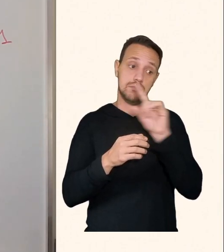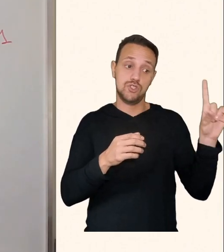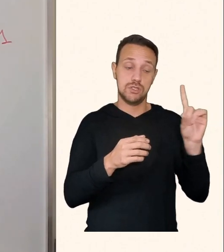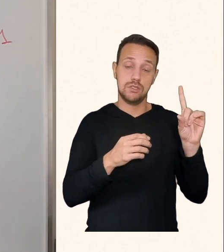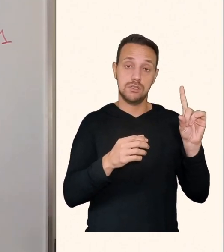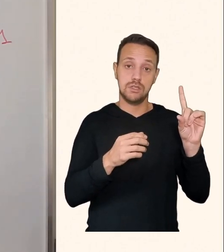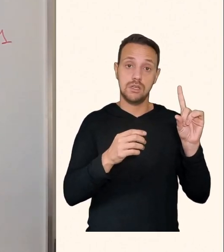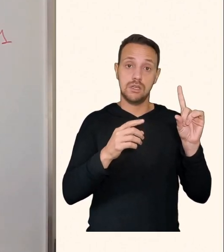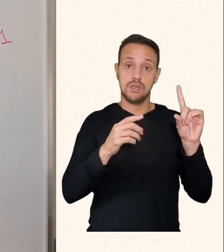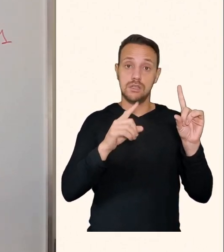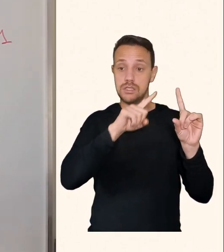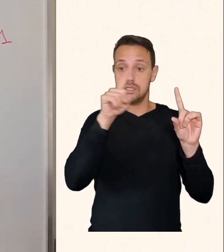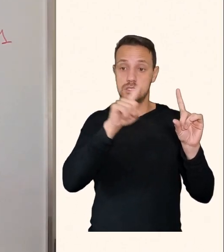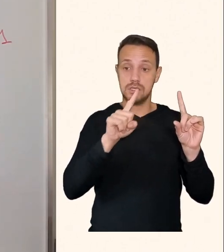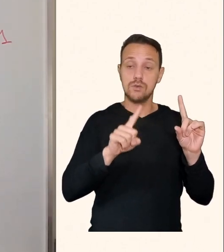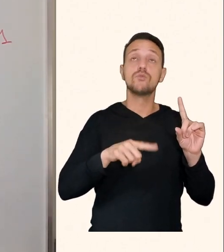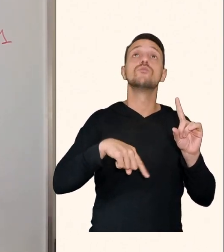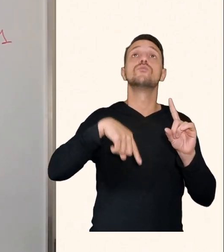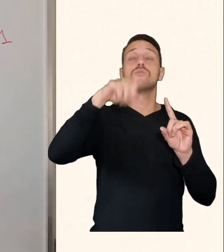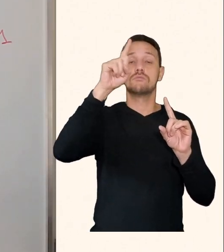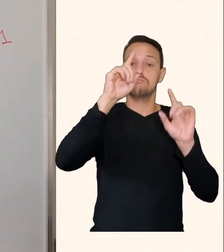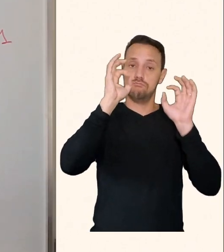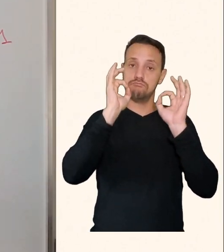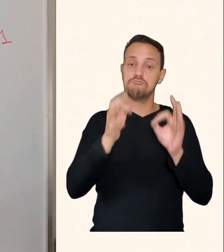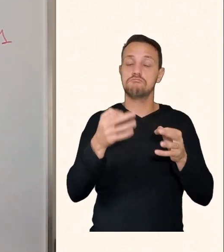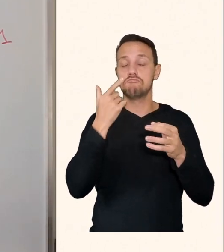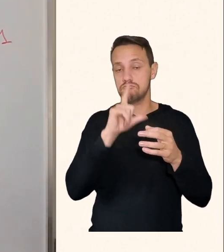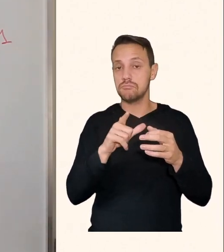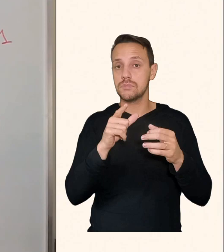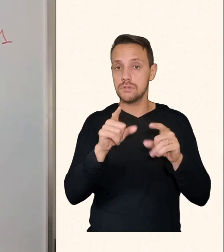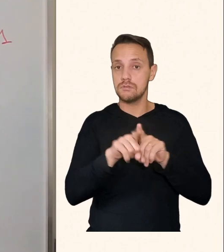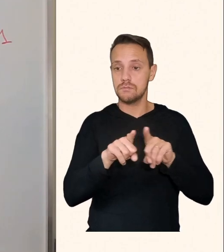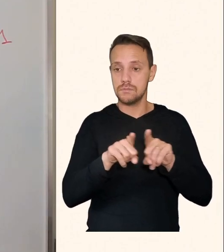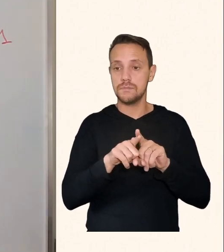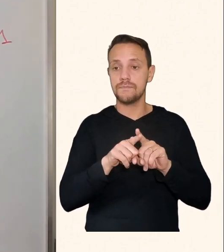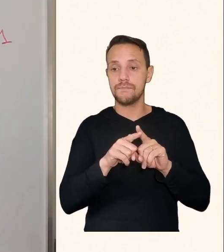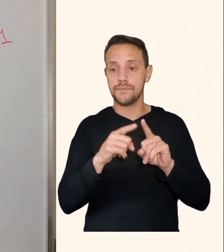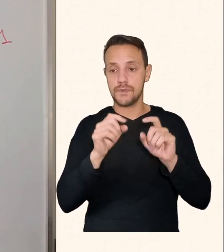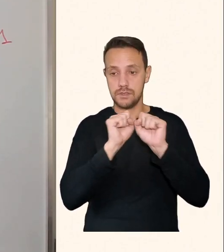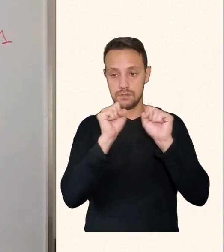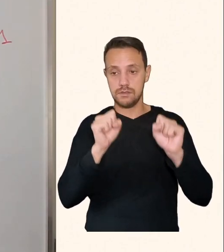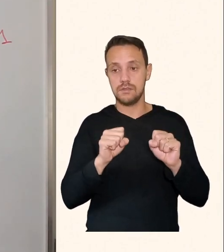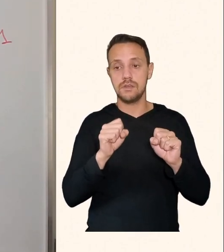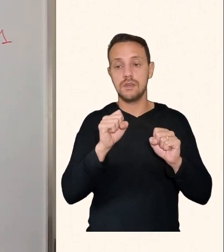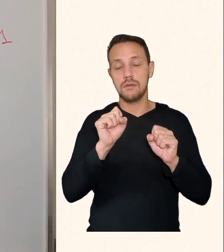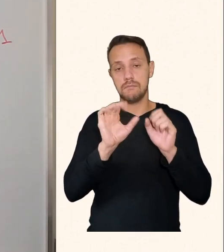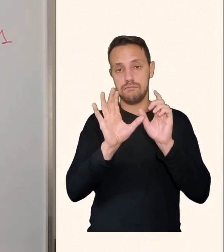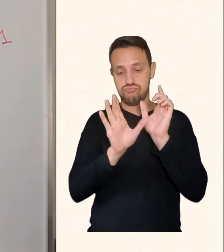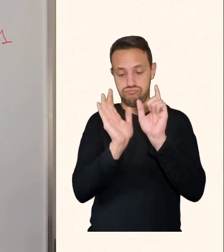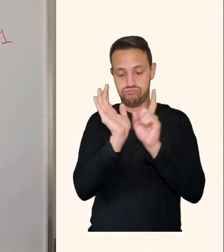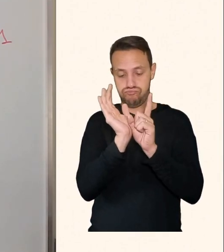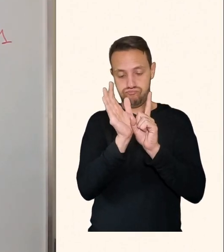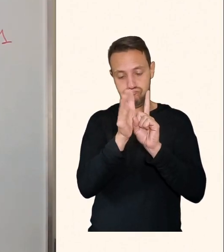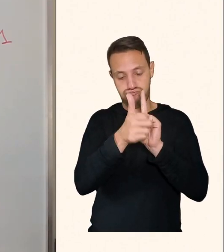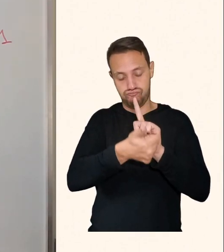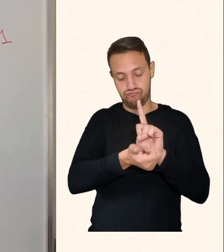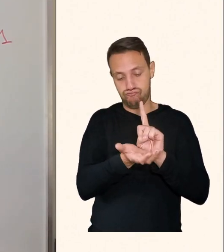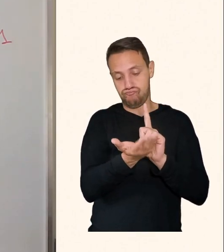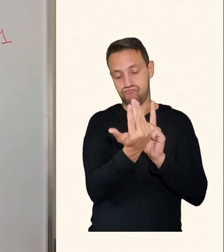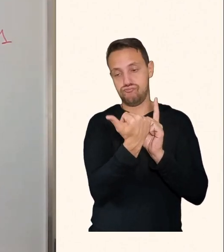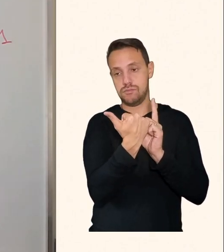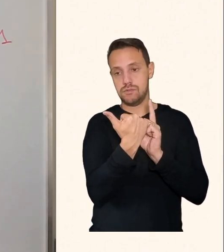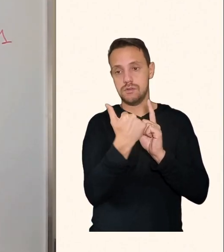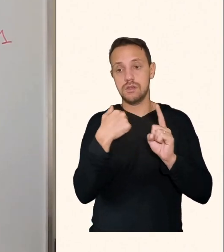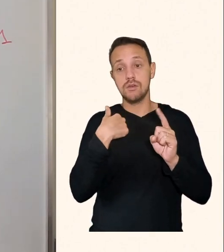certo. Legal? Dá certo também. É um sistema que funciona a regra da mão direita. Eu quero que você encontre um que não funciona, tá?